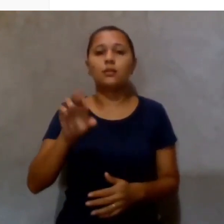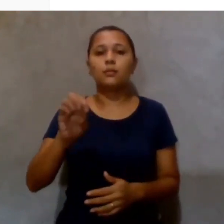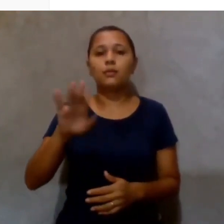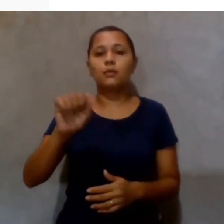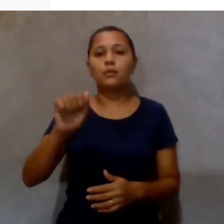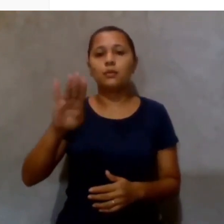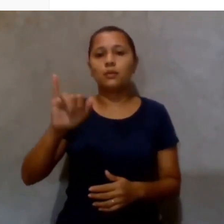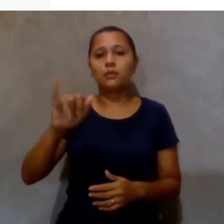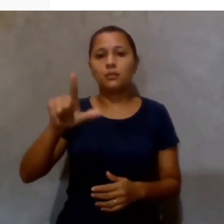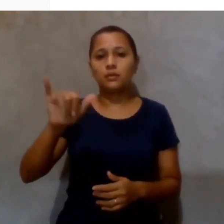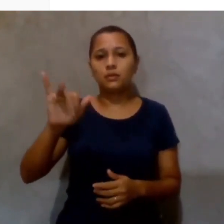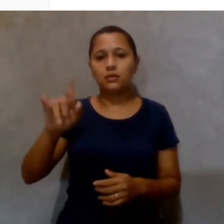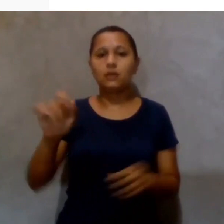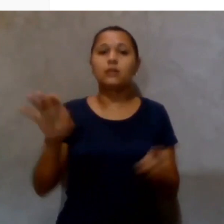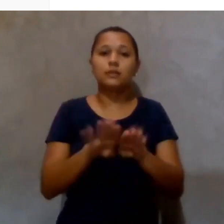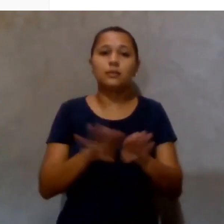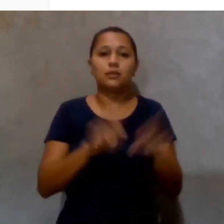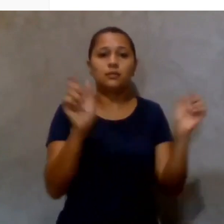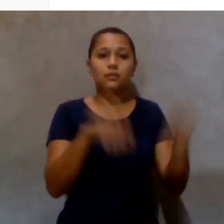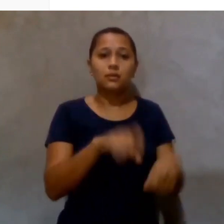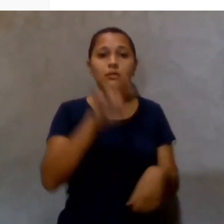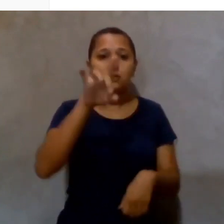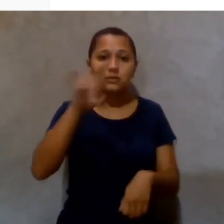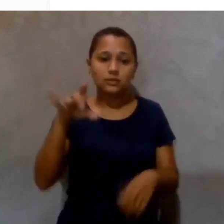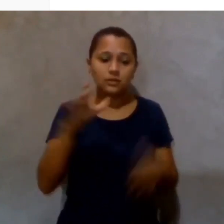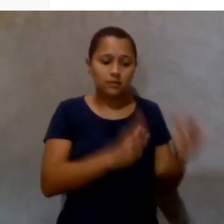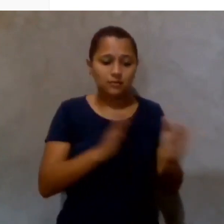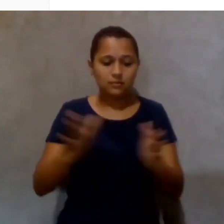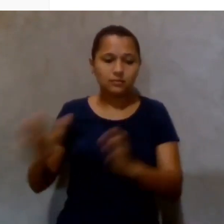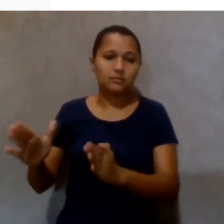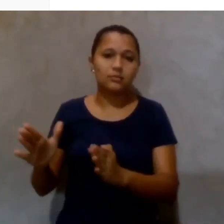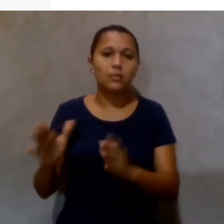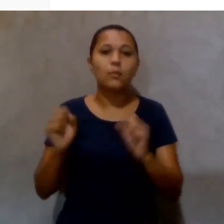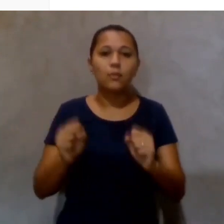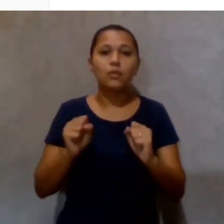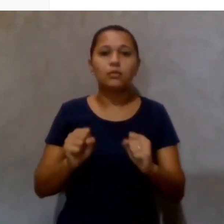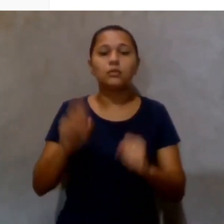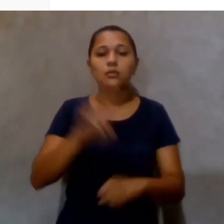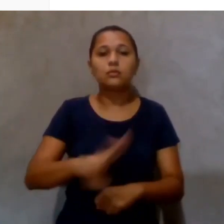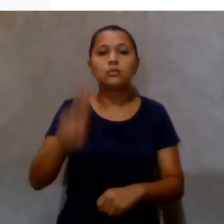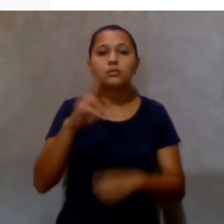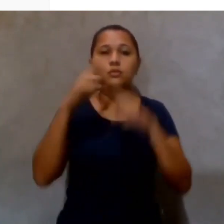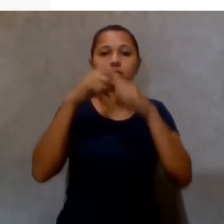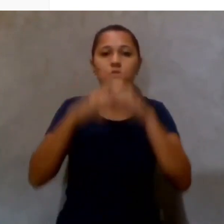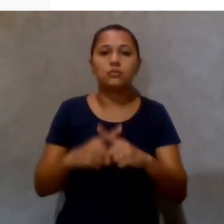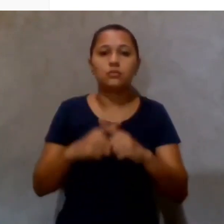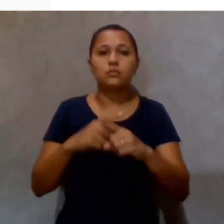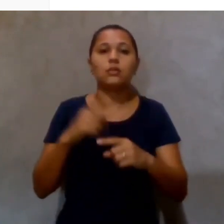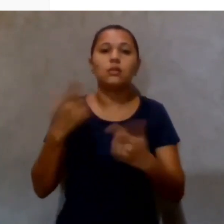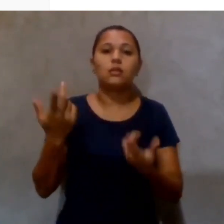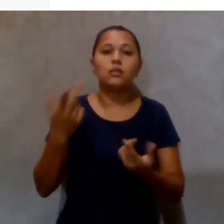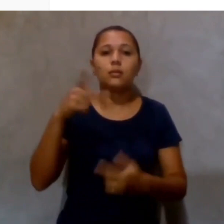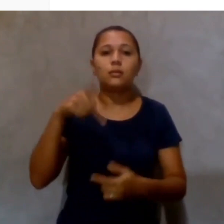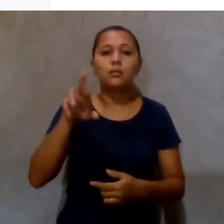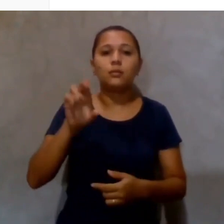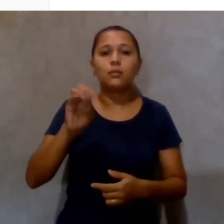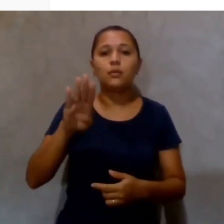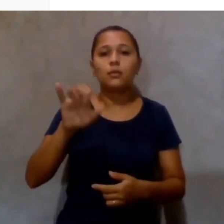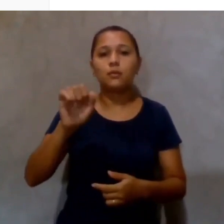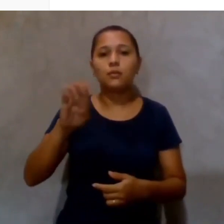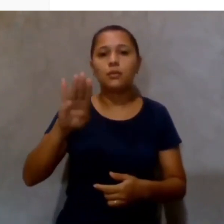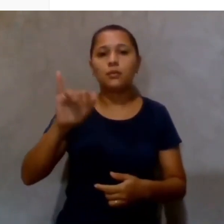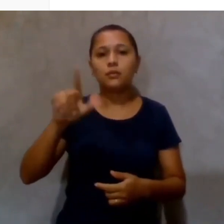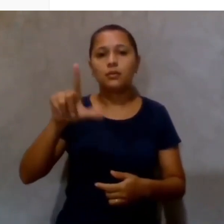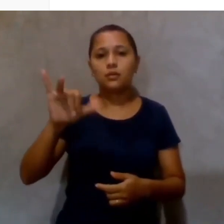as possibilidades de cada etapa, nós podemos utilizar a multiplicação de probabilidade e encontrarmos